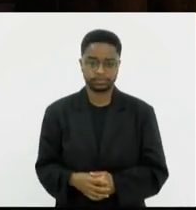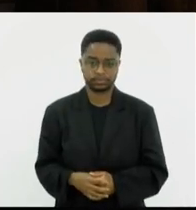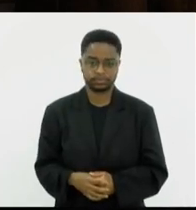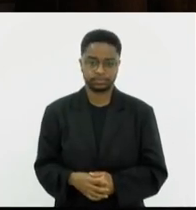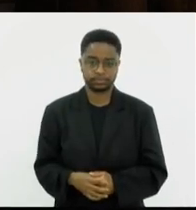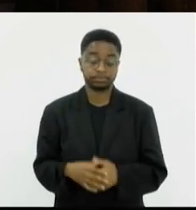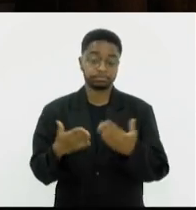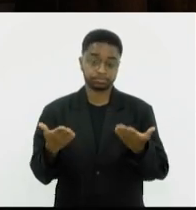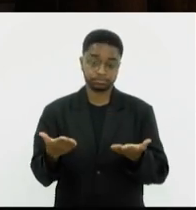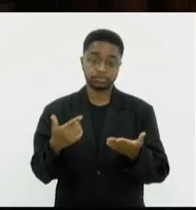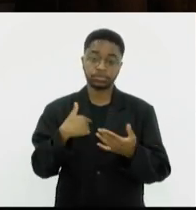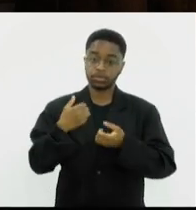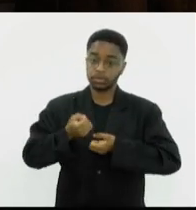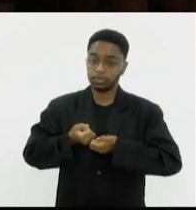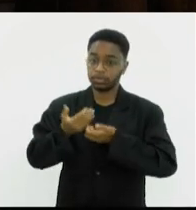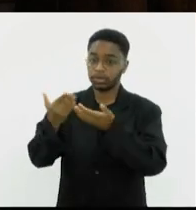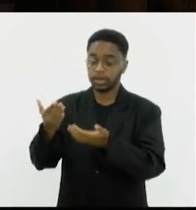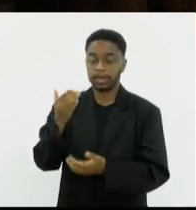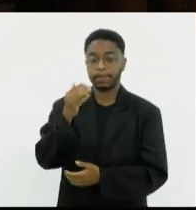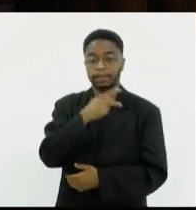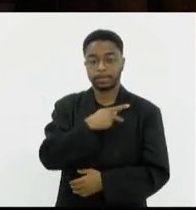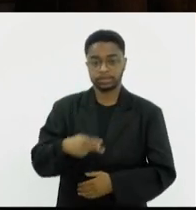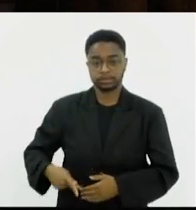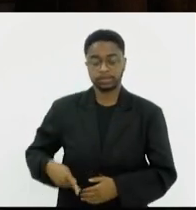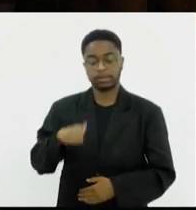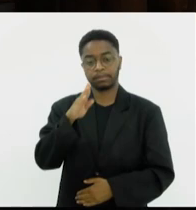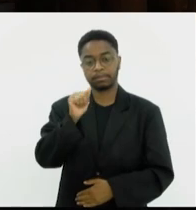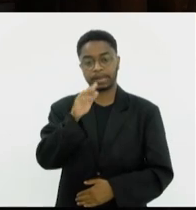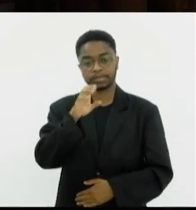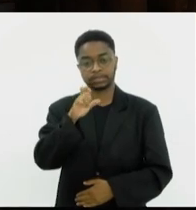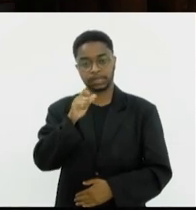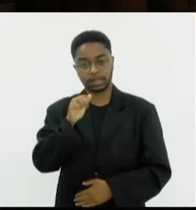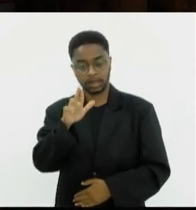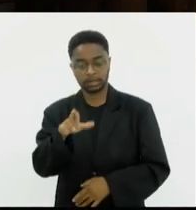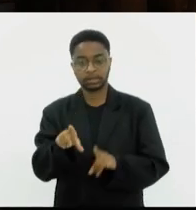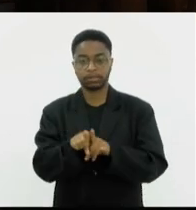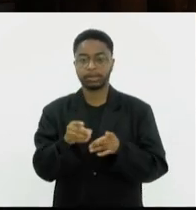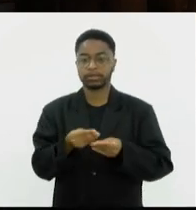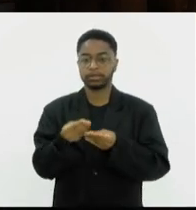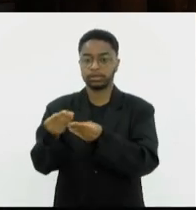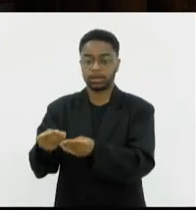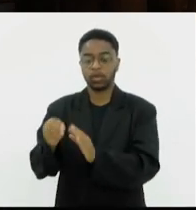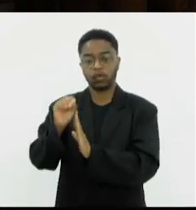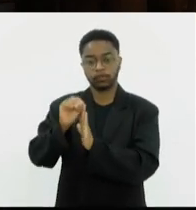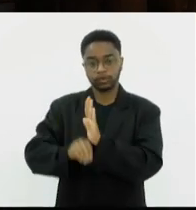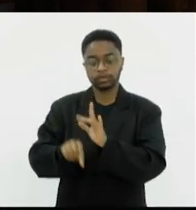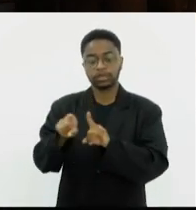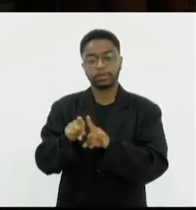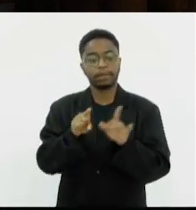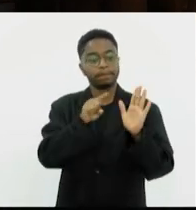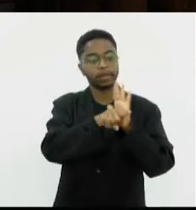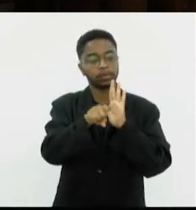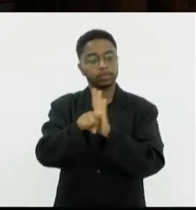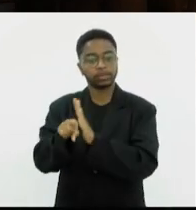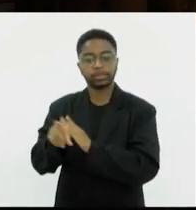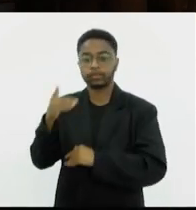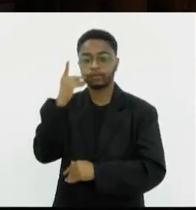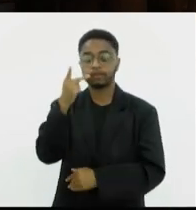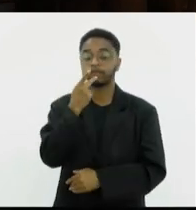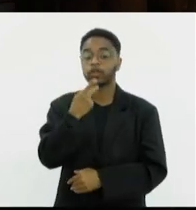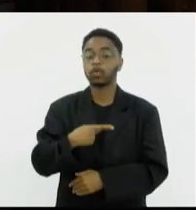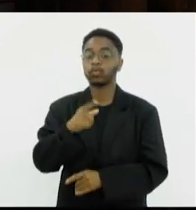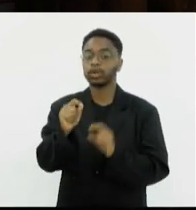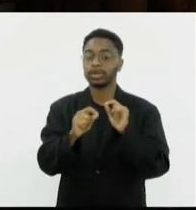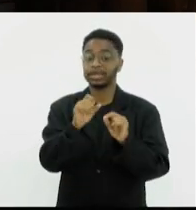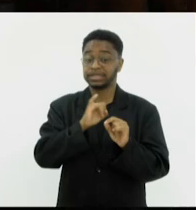E eu relatei isso ao presidente Rodrigo Bacelar, encaminhei um ofício a ele e consultei os deputados que disseram o seguinte: deputado,